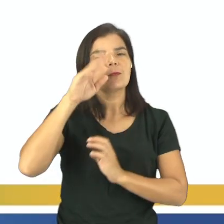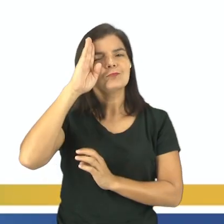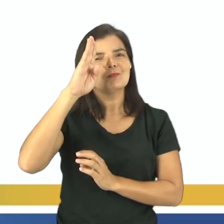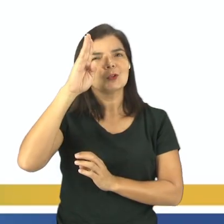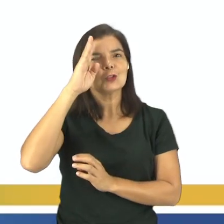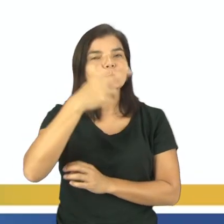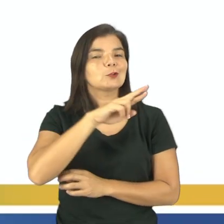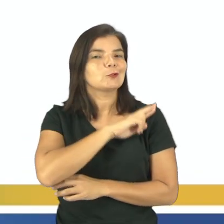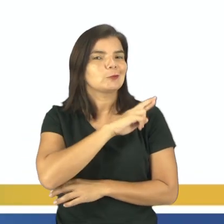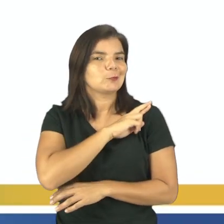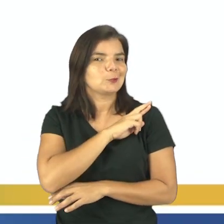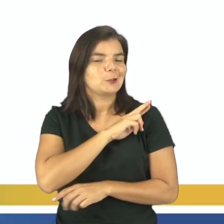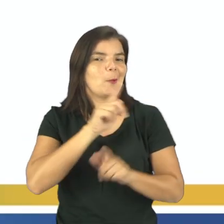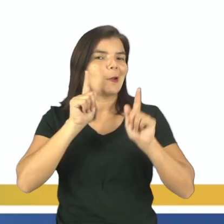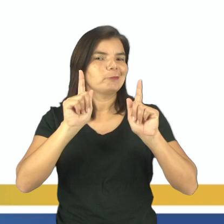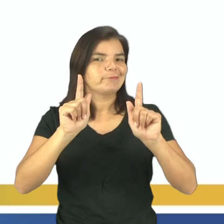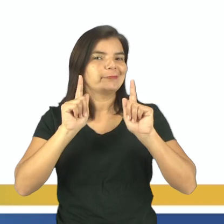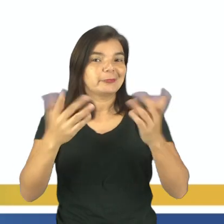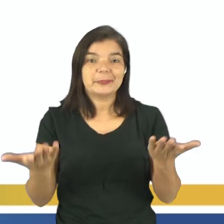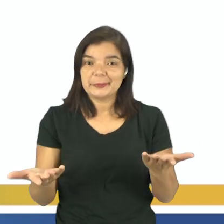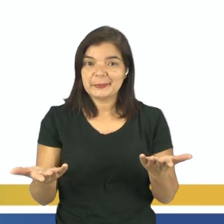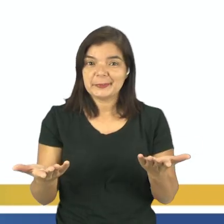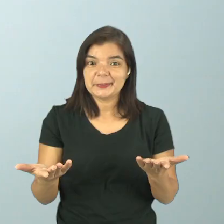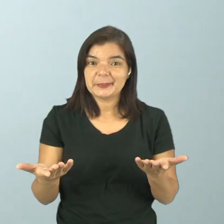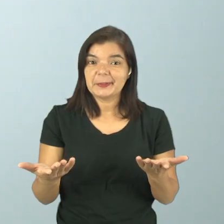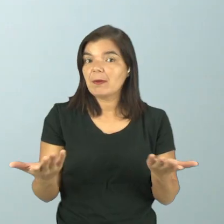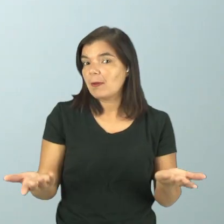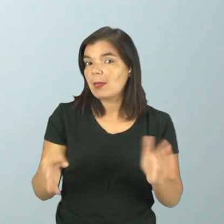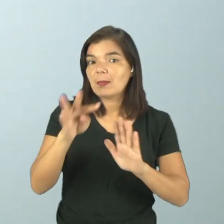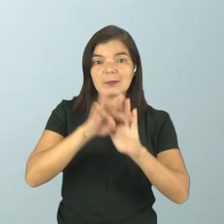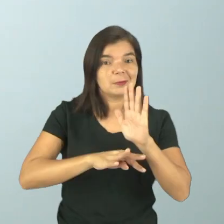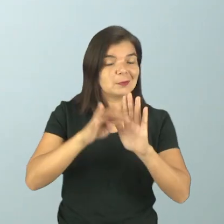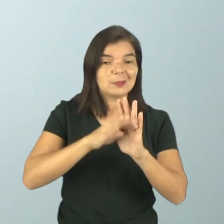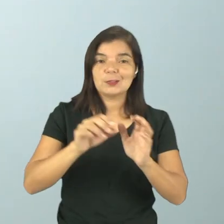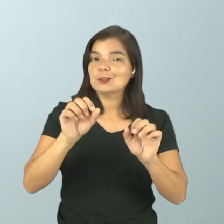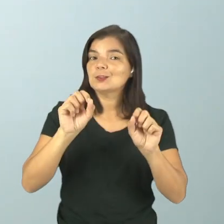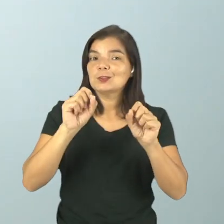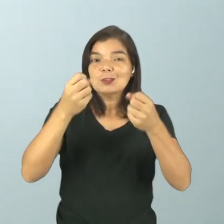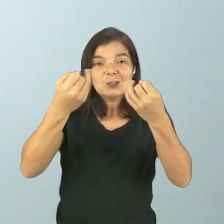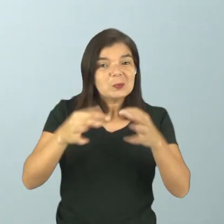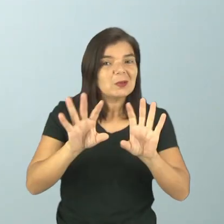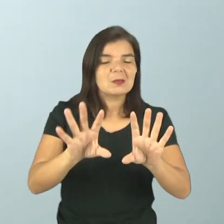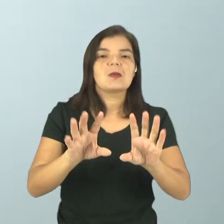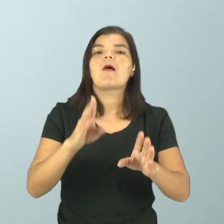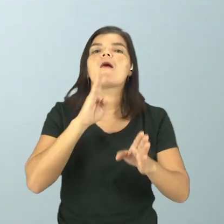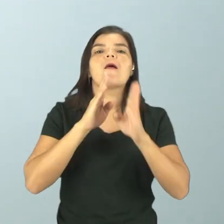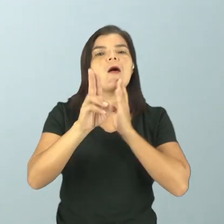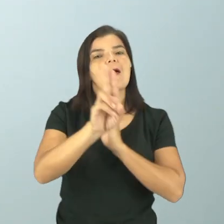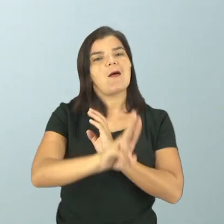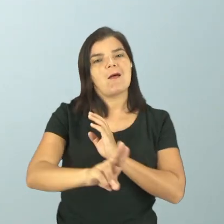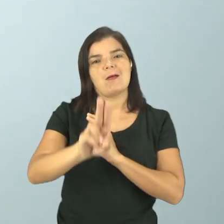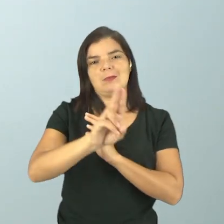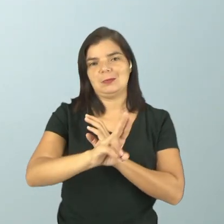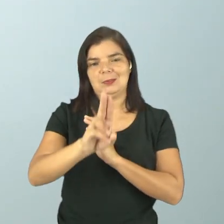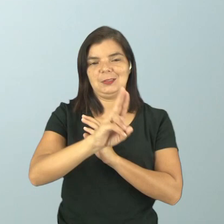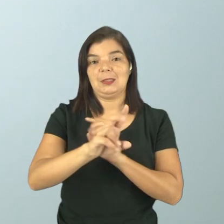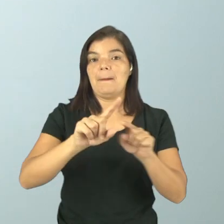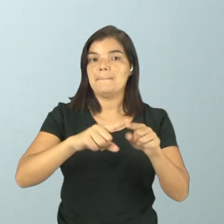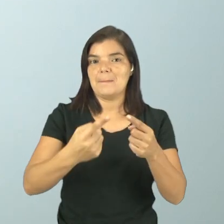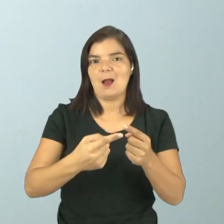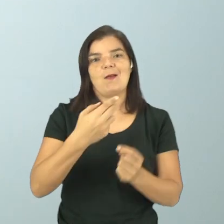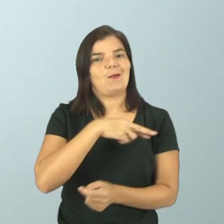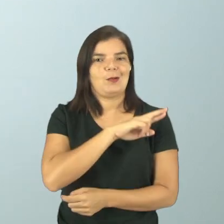como principal responsável pelas manifestações. O texto também não fala assim, fala que o Facebook é usado para isso, não que ele